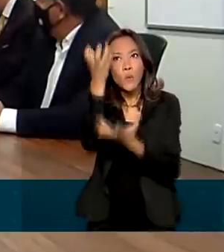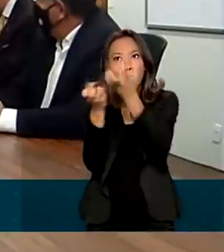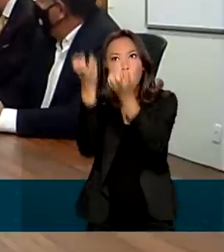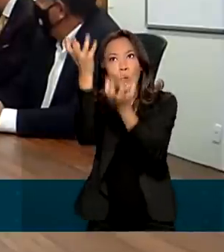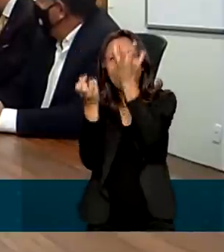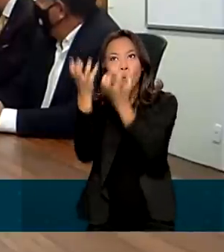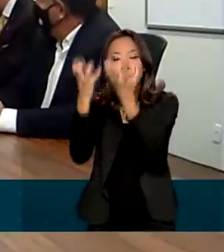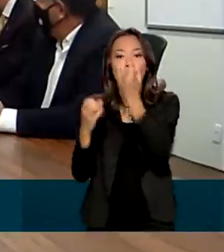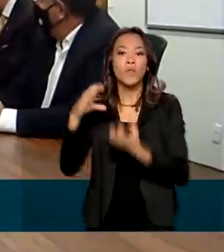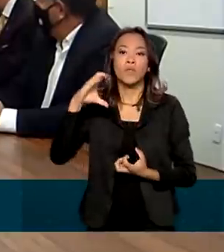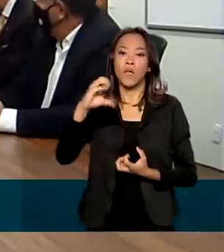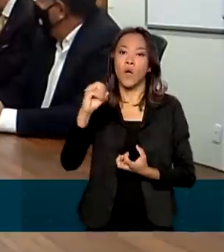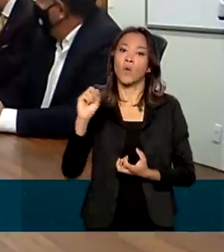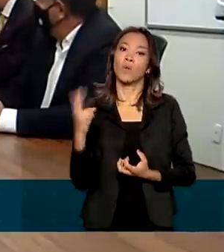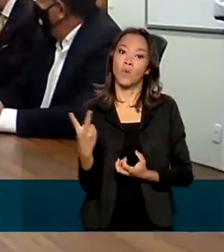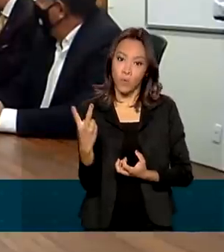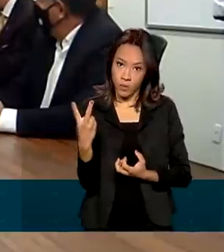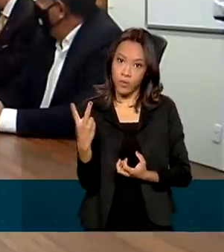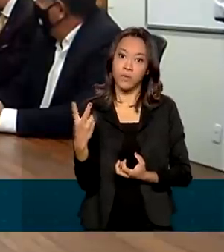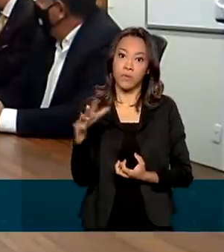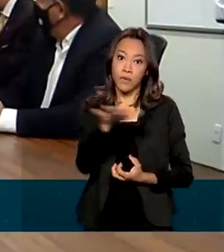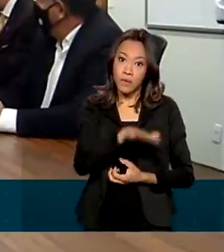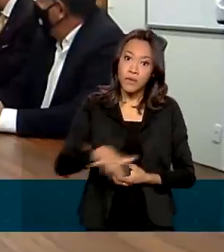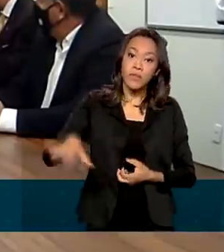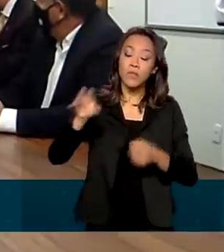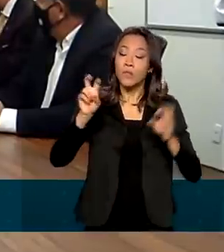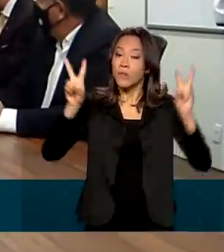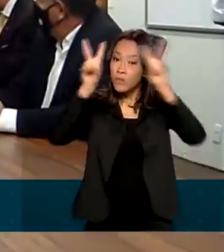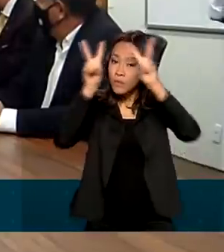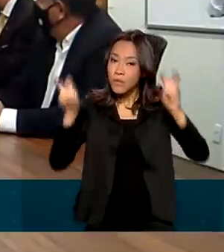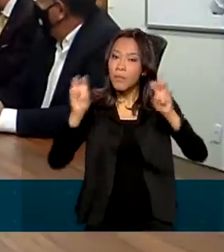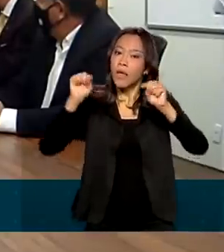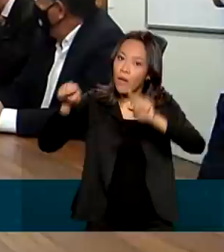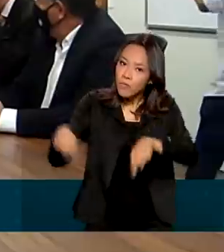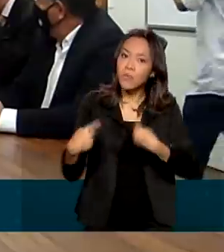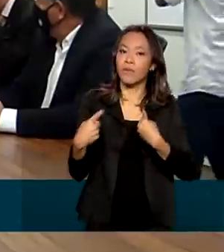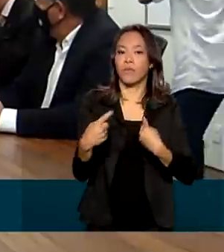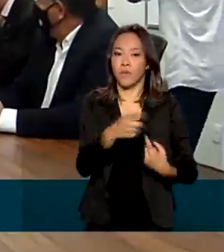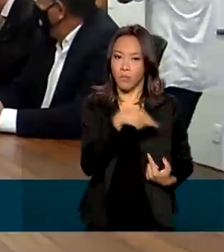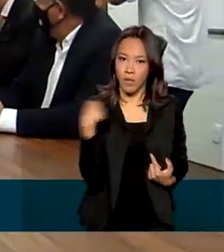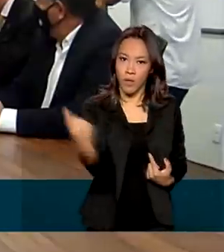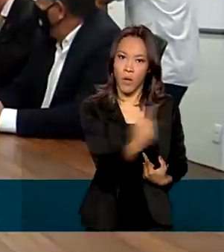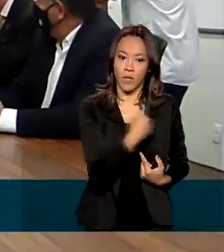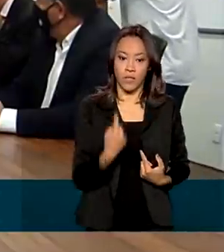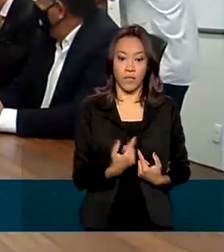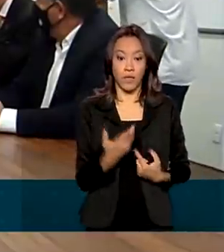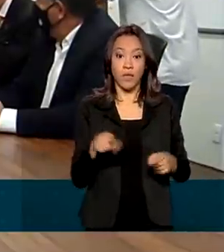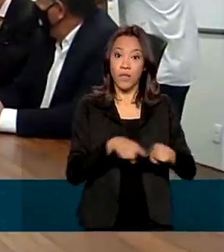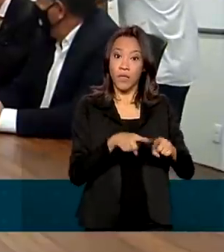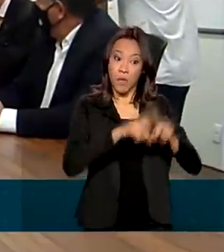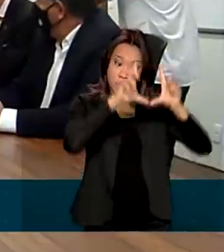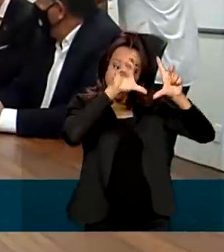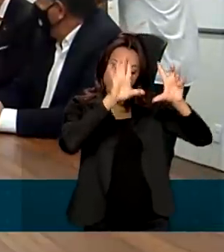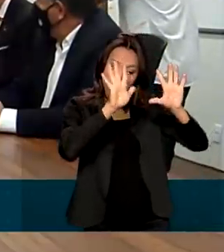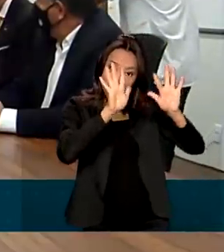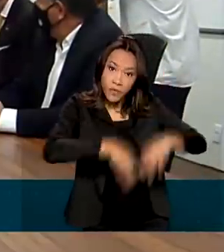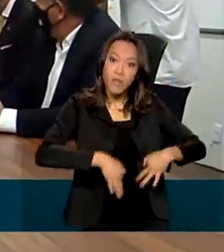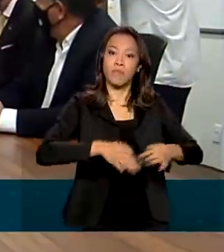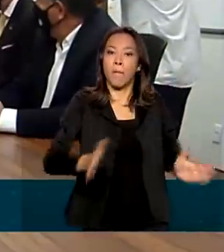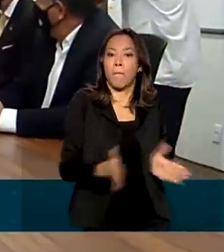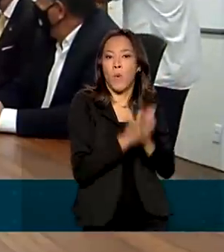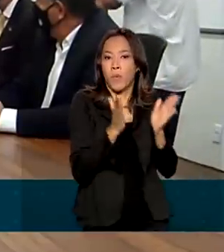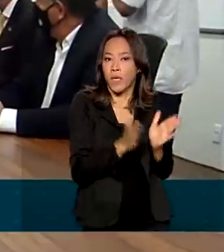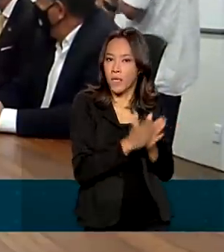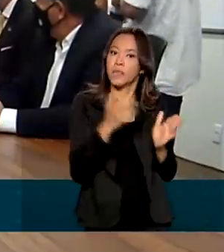atmosfera como uma solução para o tema e para mais um desafio que nós temos. Quer erradicar a pobreza aqui, que nós ainda temos,